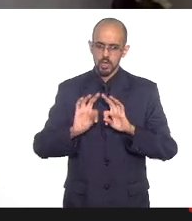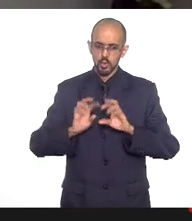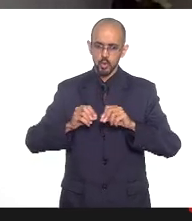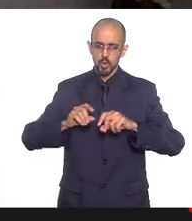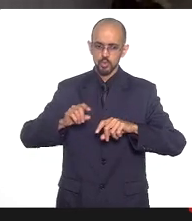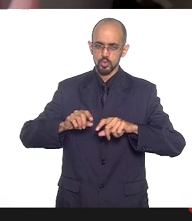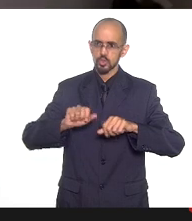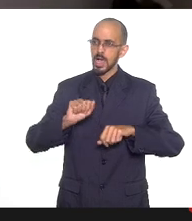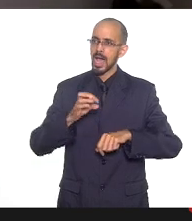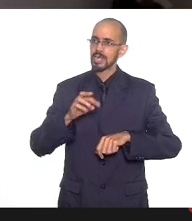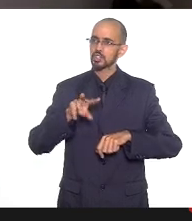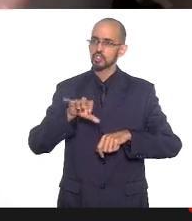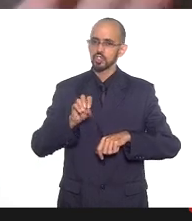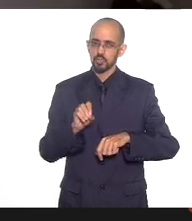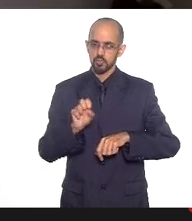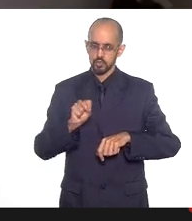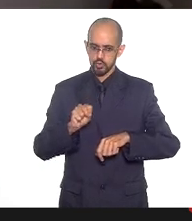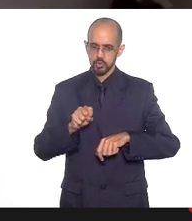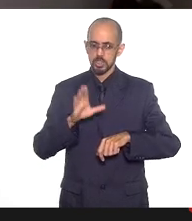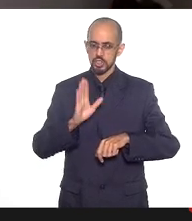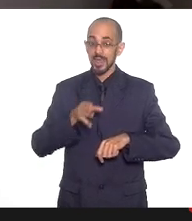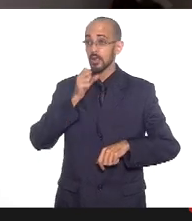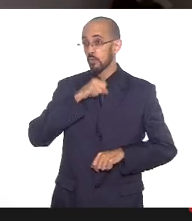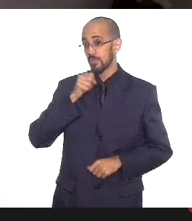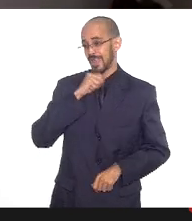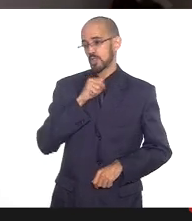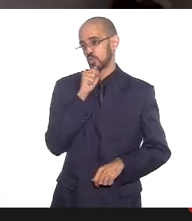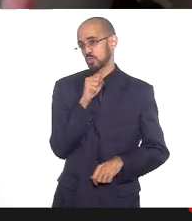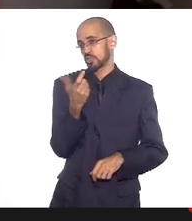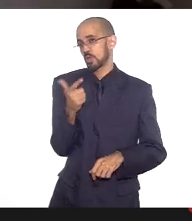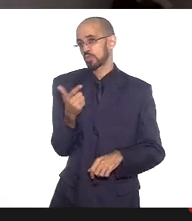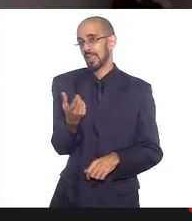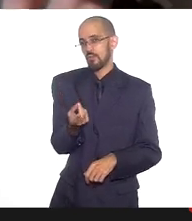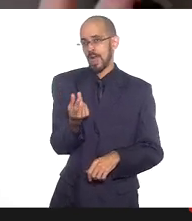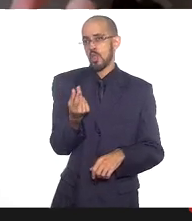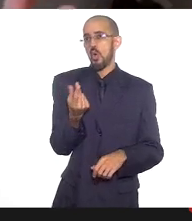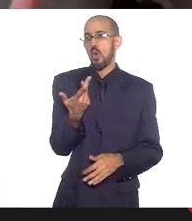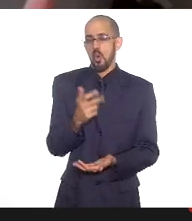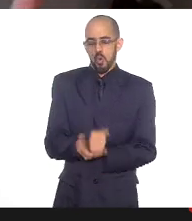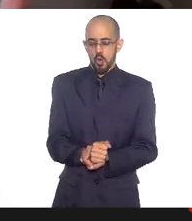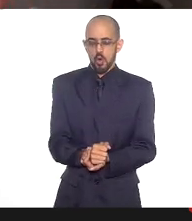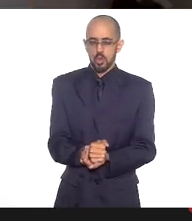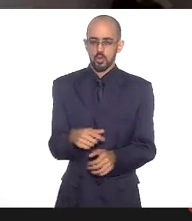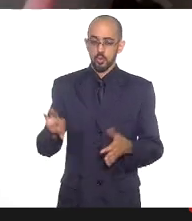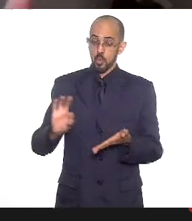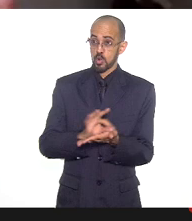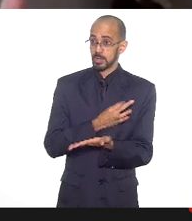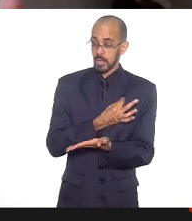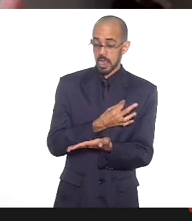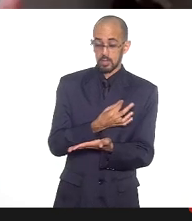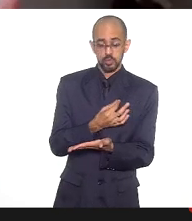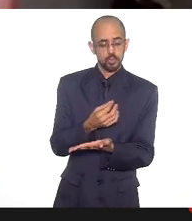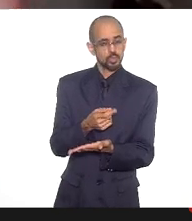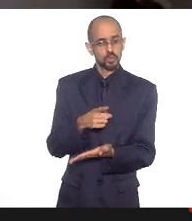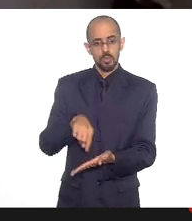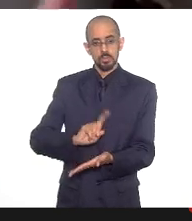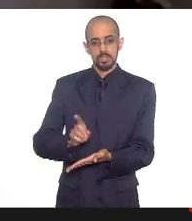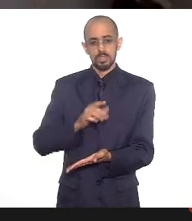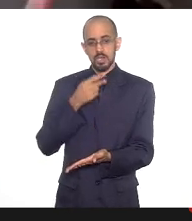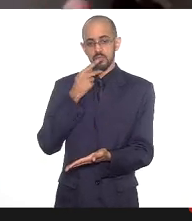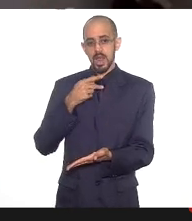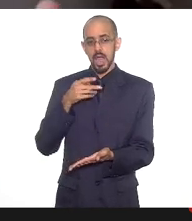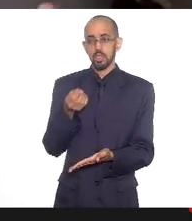ativos que já foram depreciados, né, ao longo do contrato de concessão, não há que se falar em